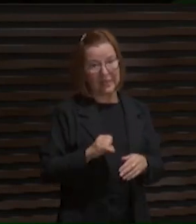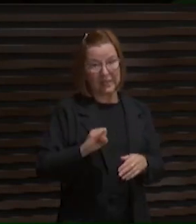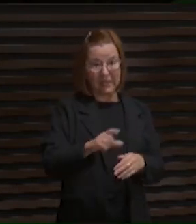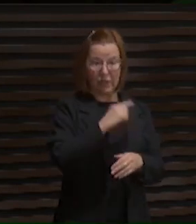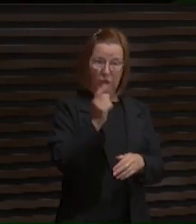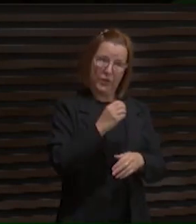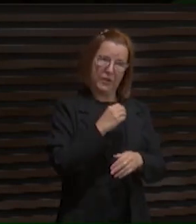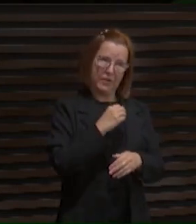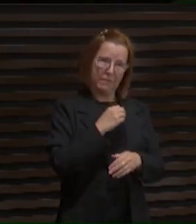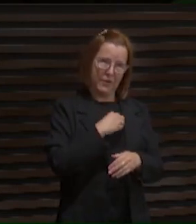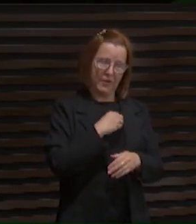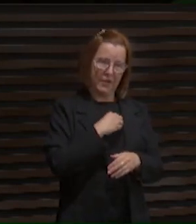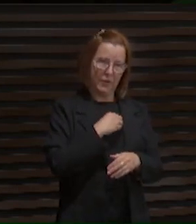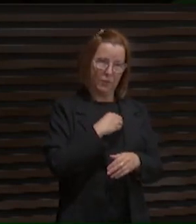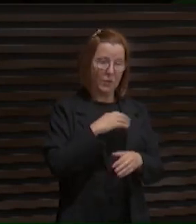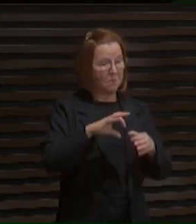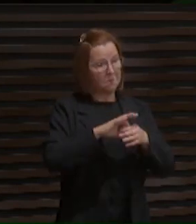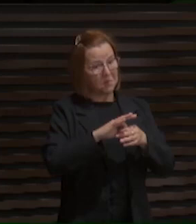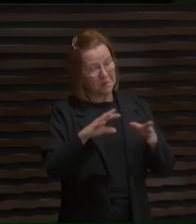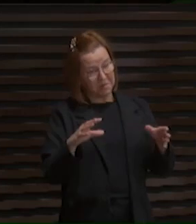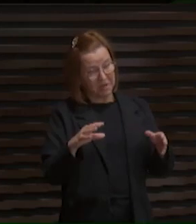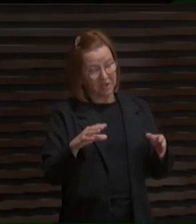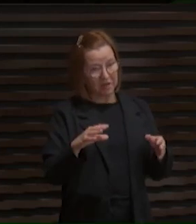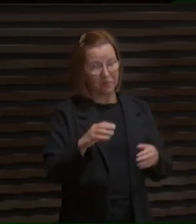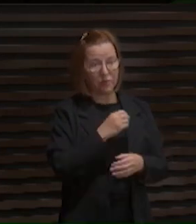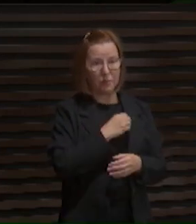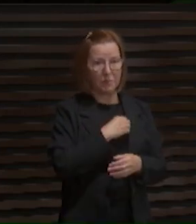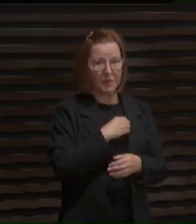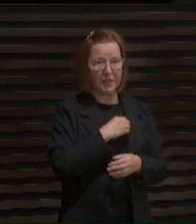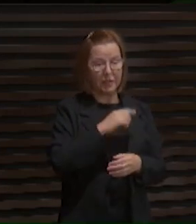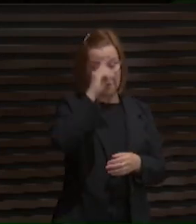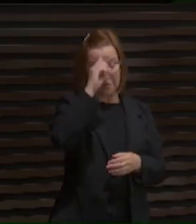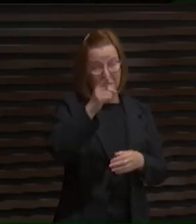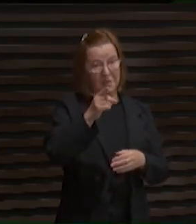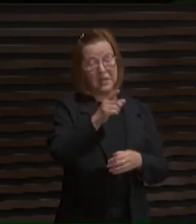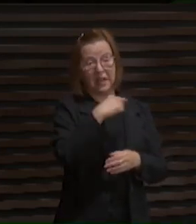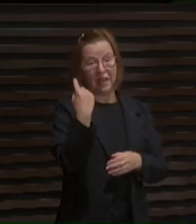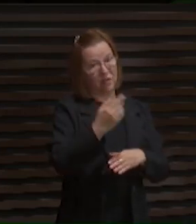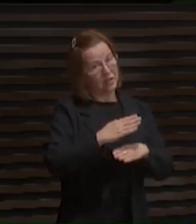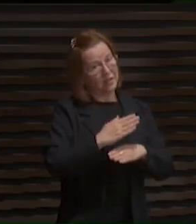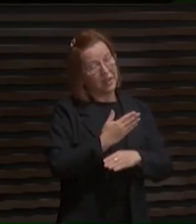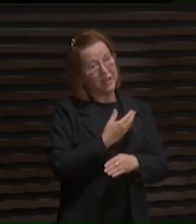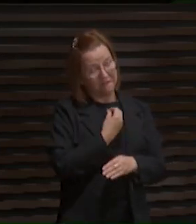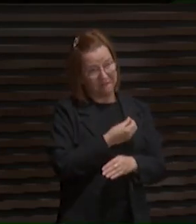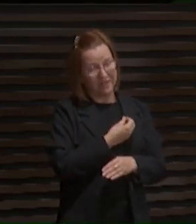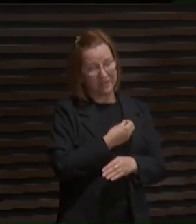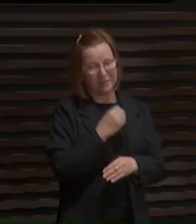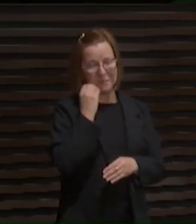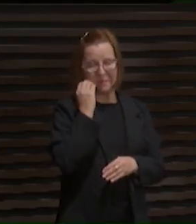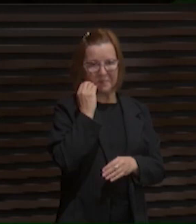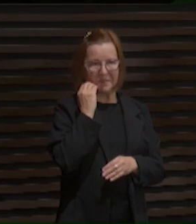nós. Porque lembra que as nossas ações são um reflexo do que nós pensamos e consideramos em